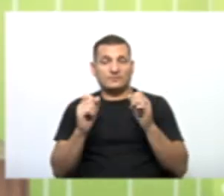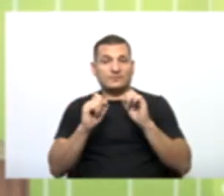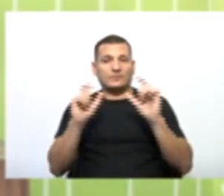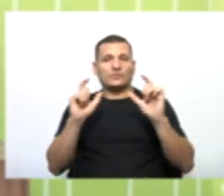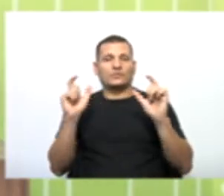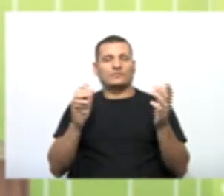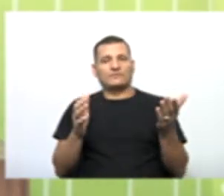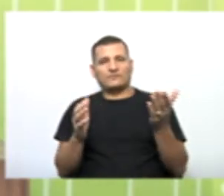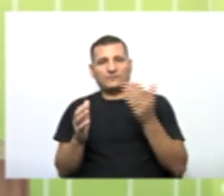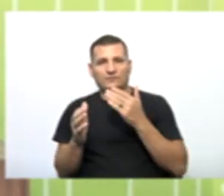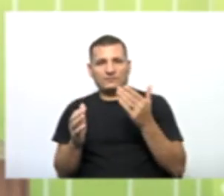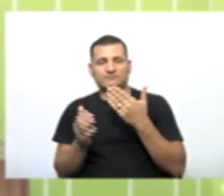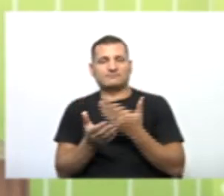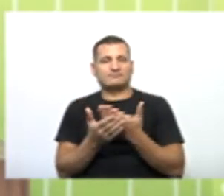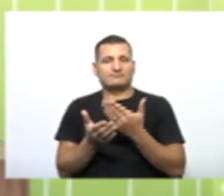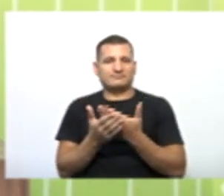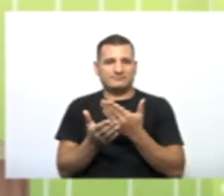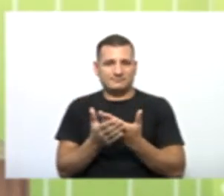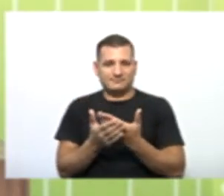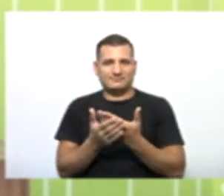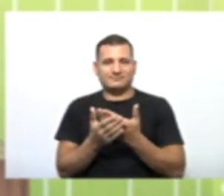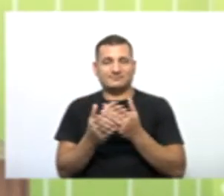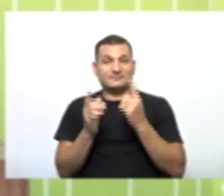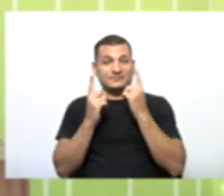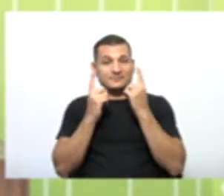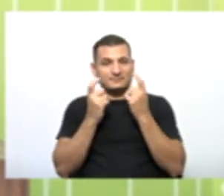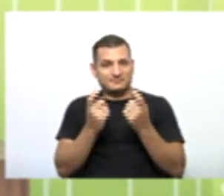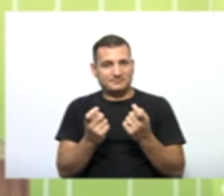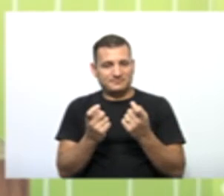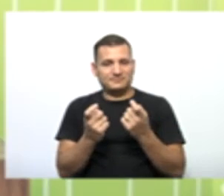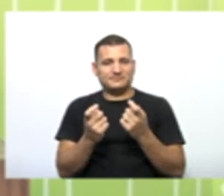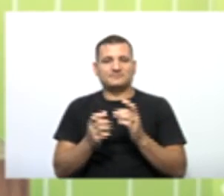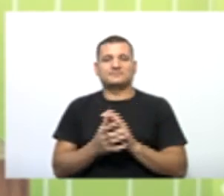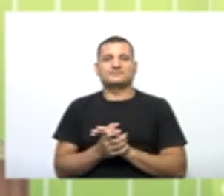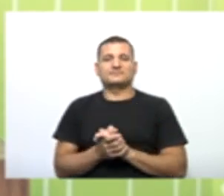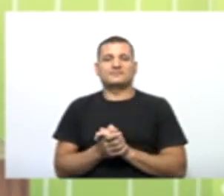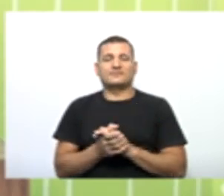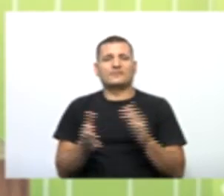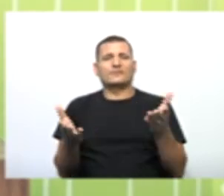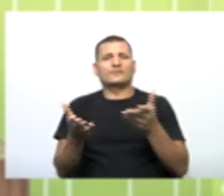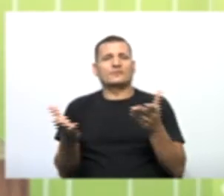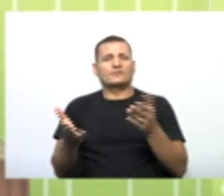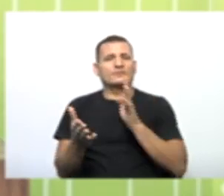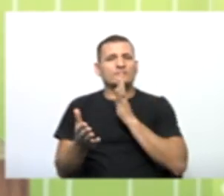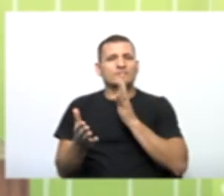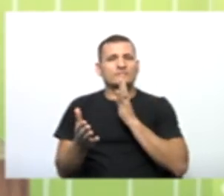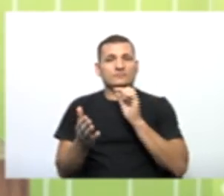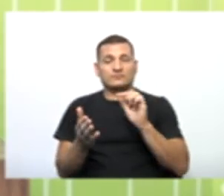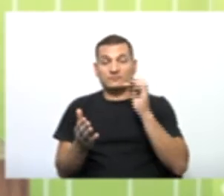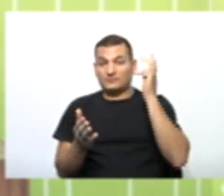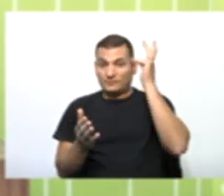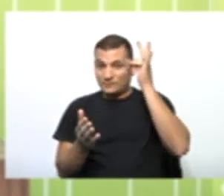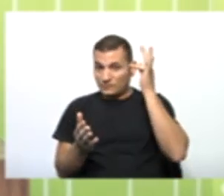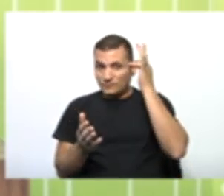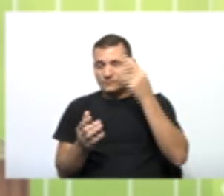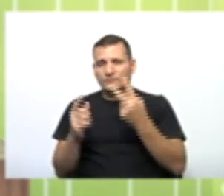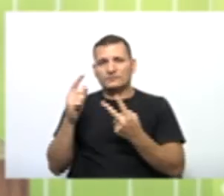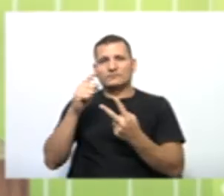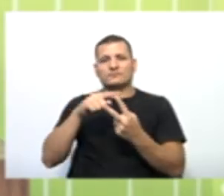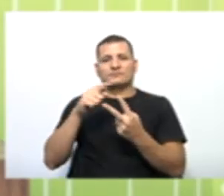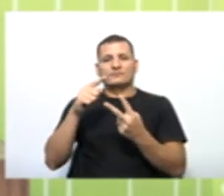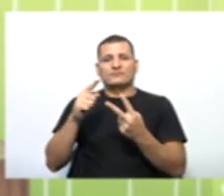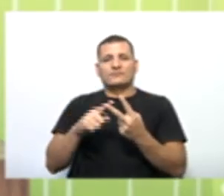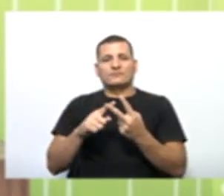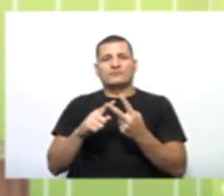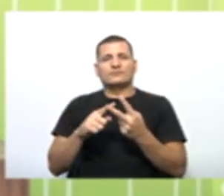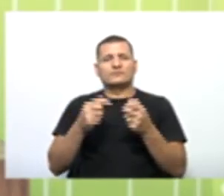vamos participar dessa nossa aula que está super interessante. Nós vamos conhecer hoje dois grandes filósofos que trabalharam essa